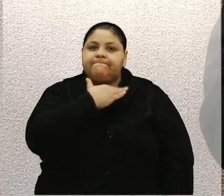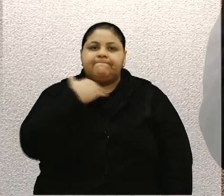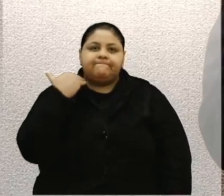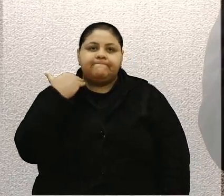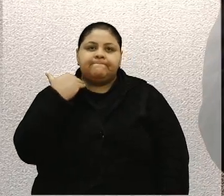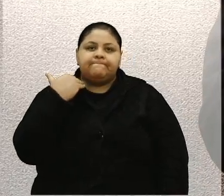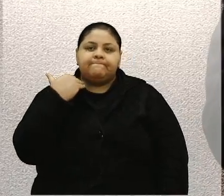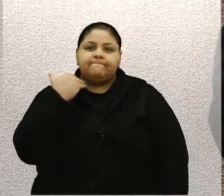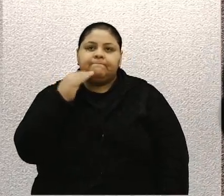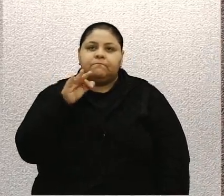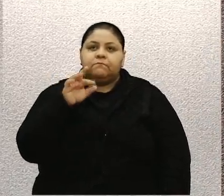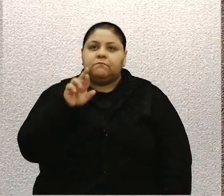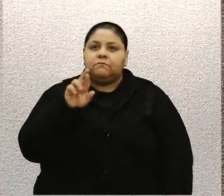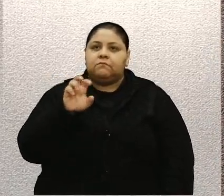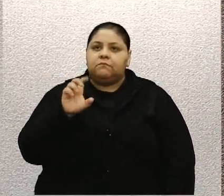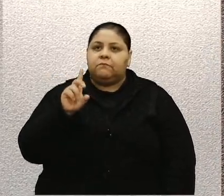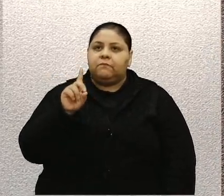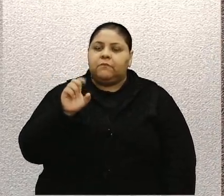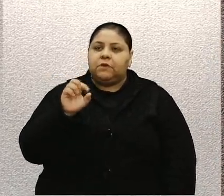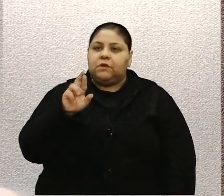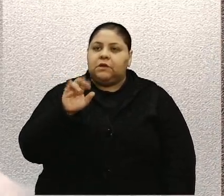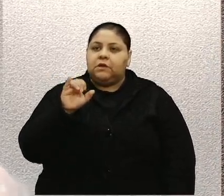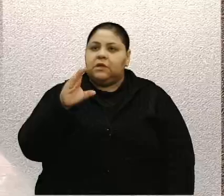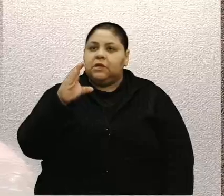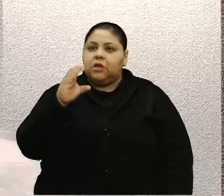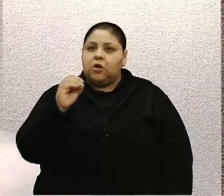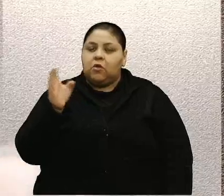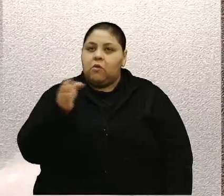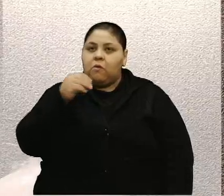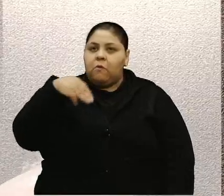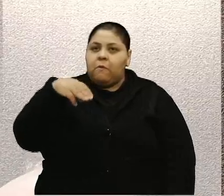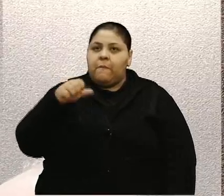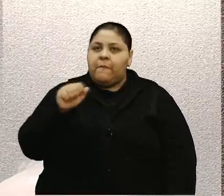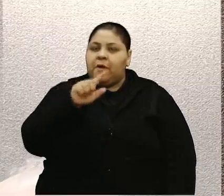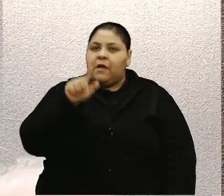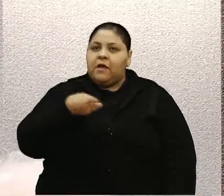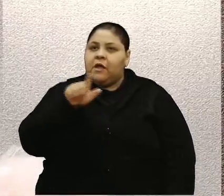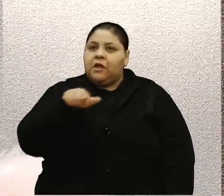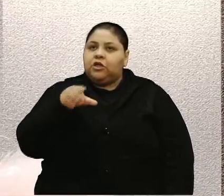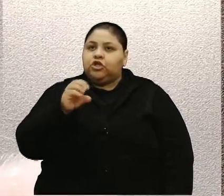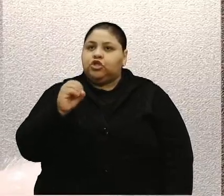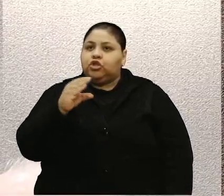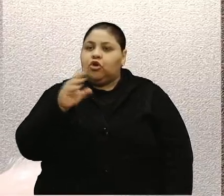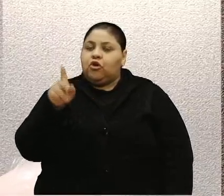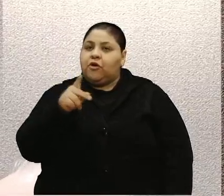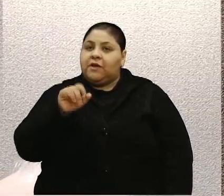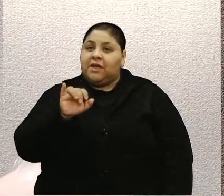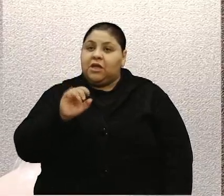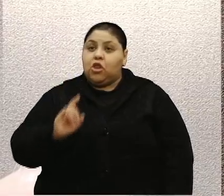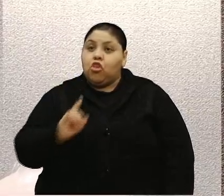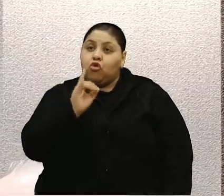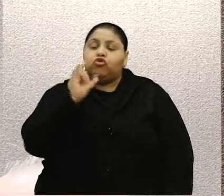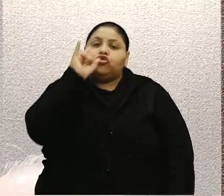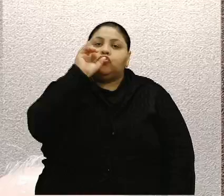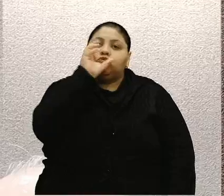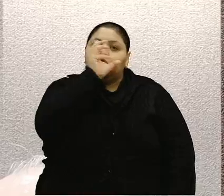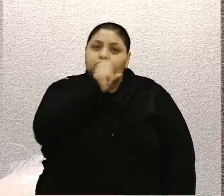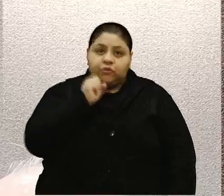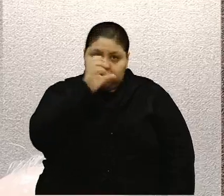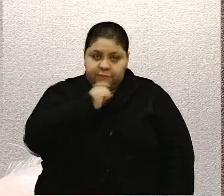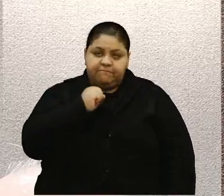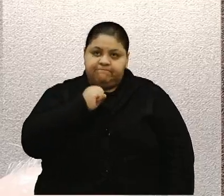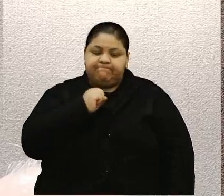falecimento de Frederico Lenor Mazzocchi, que ocorrido no último sábado. O Frederico,